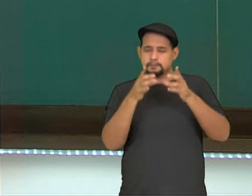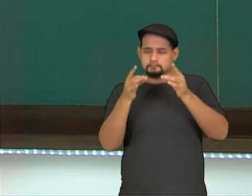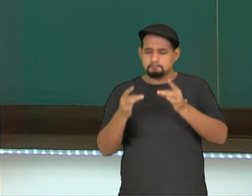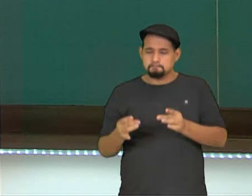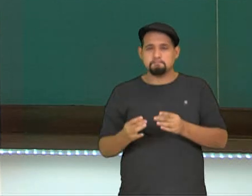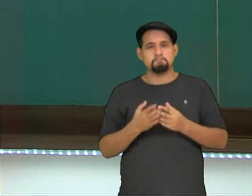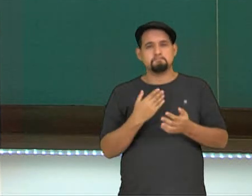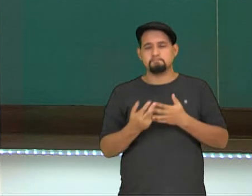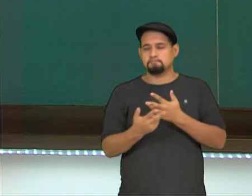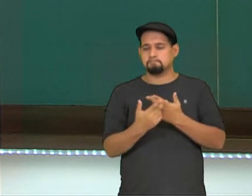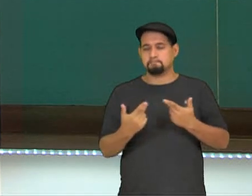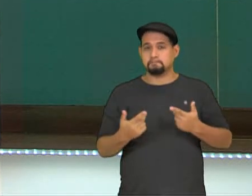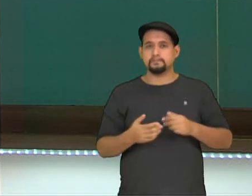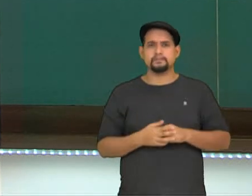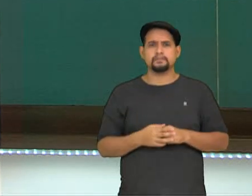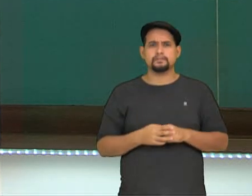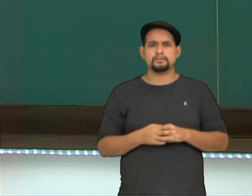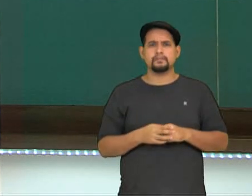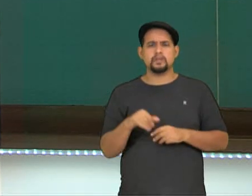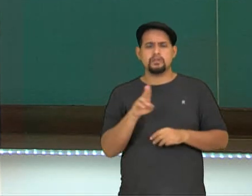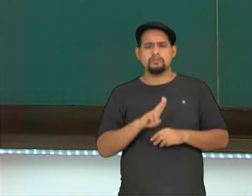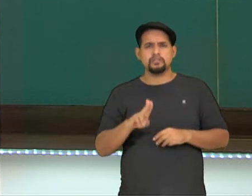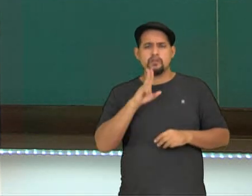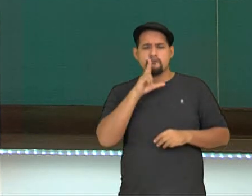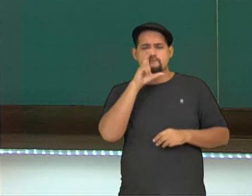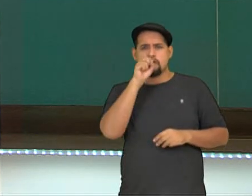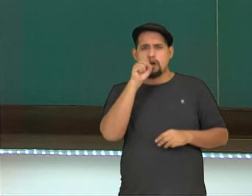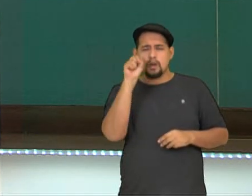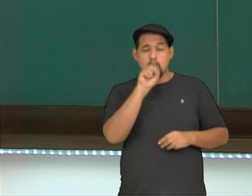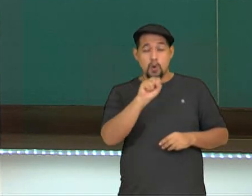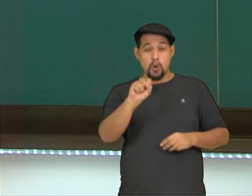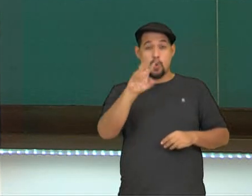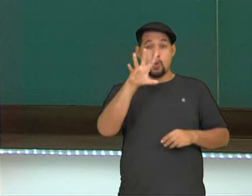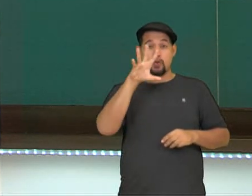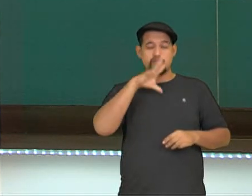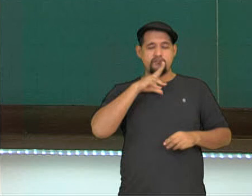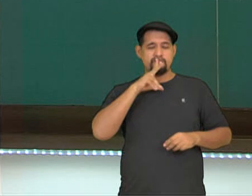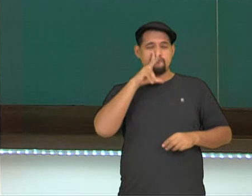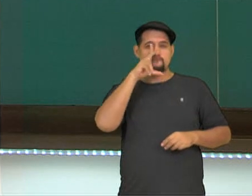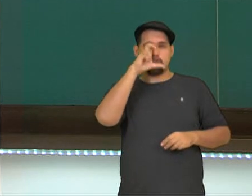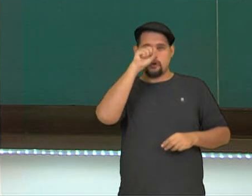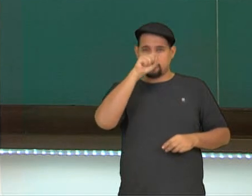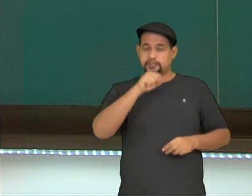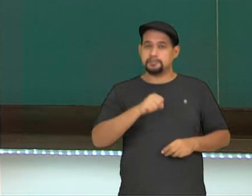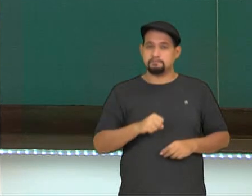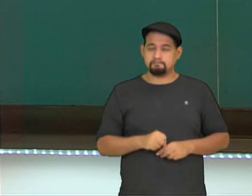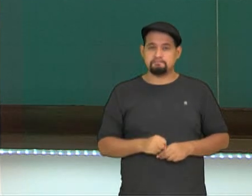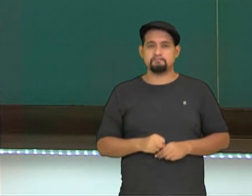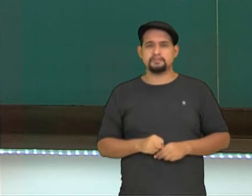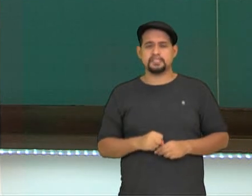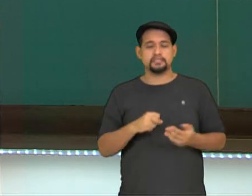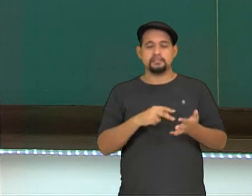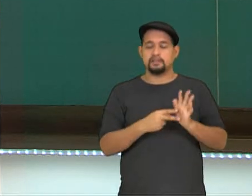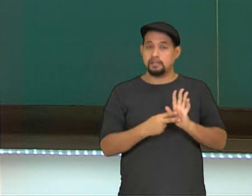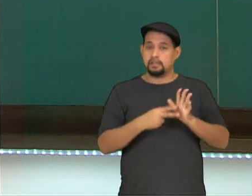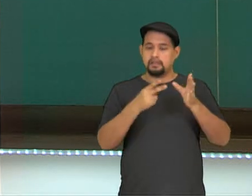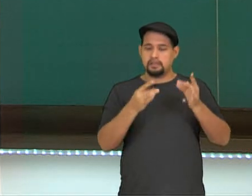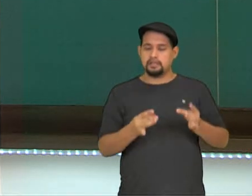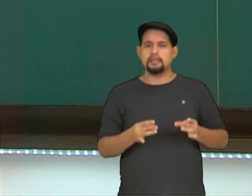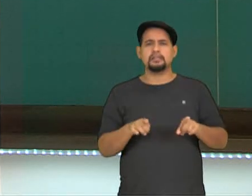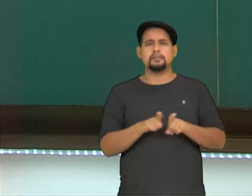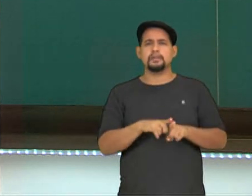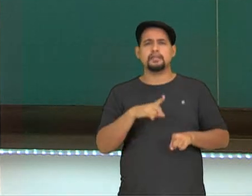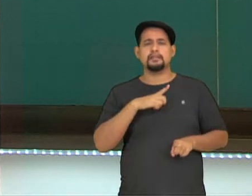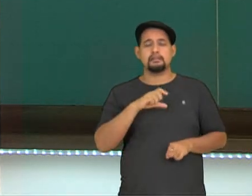de qualquer objeto. E quando você coloca muita luz, aquele objeto ele vai deixar a cor muito forte, muito brilhante. Então, esse é o segundo elemento. E nós